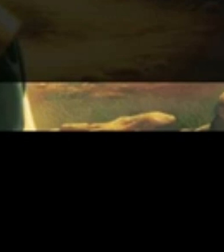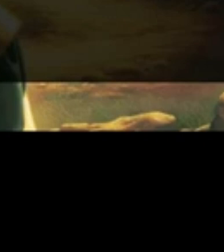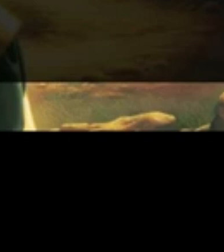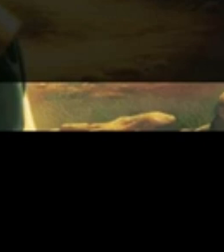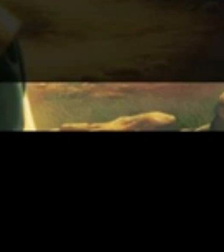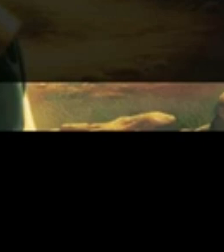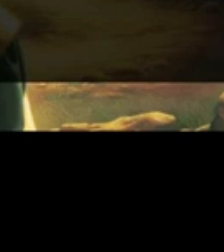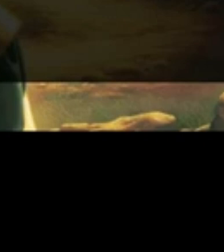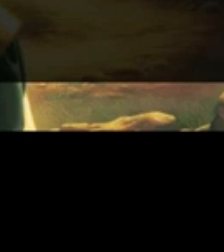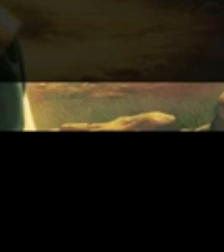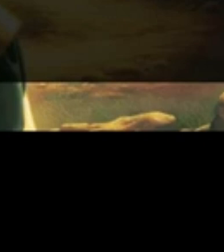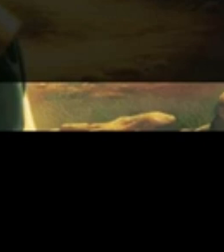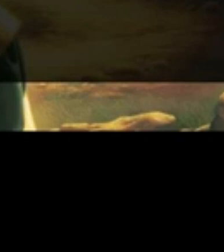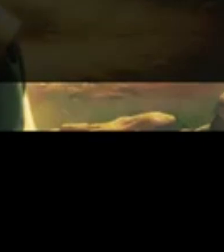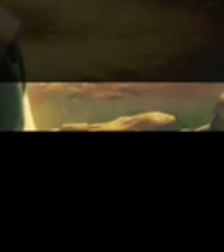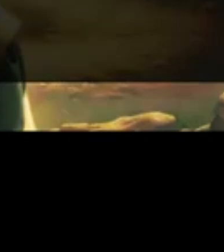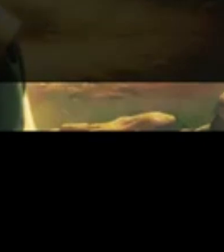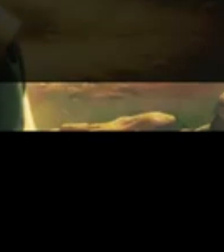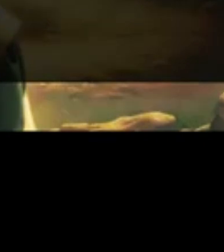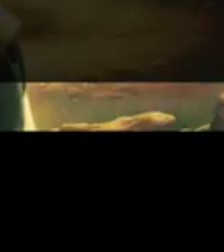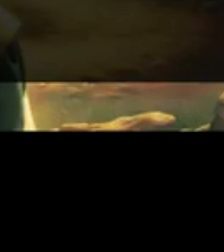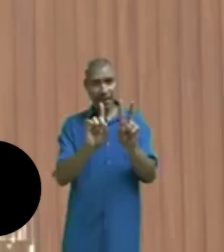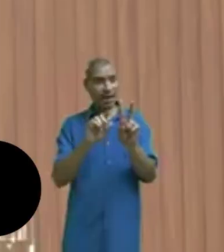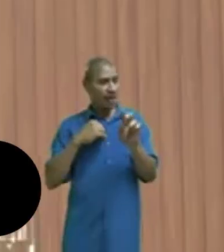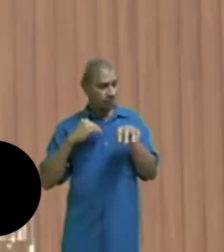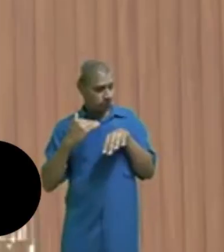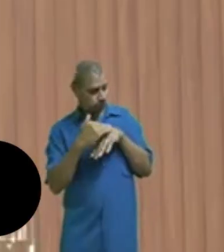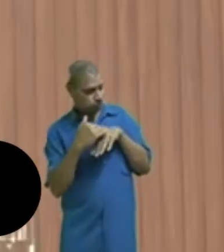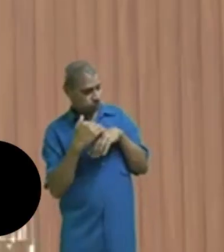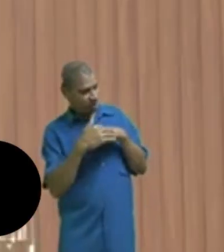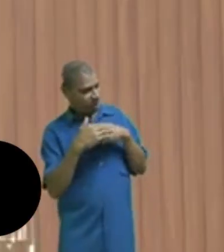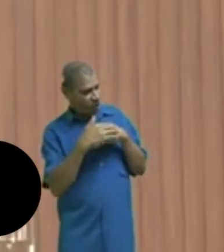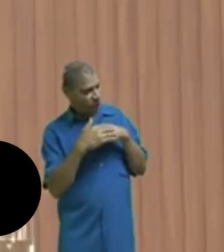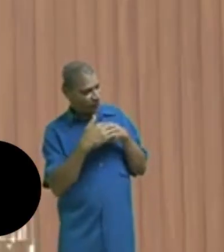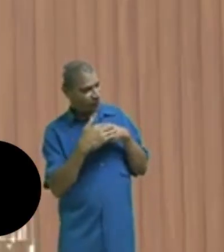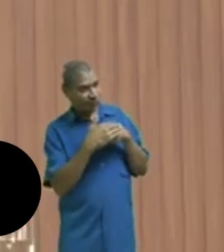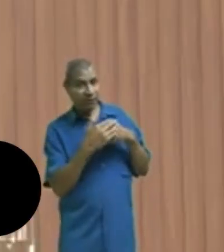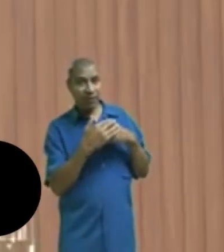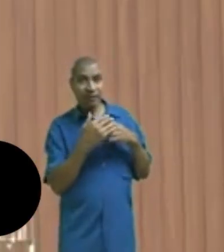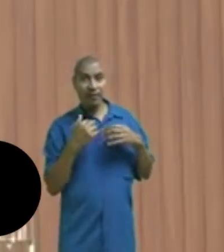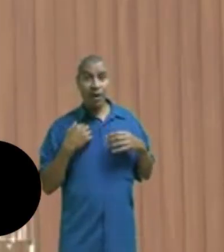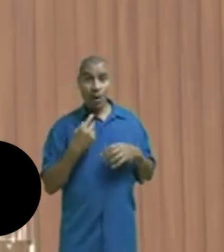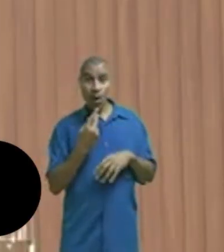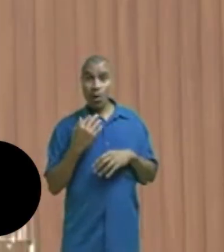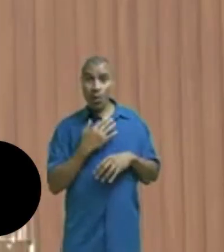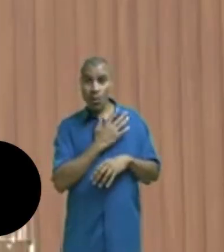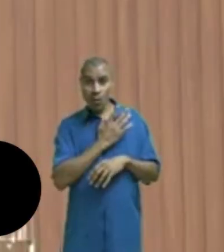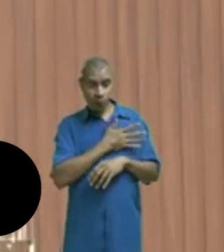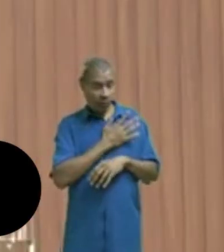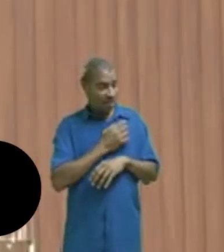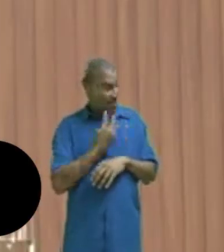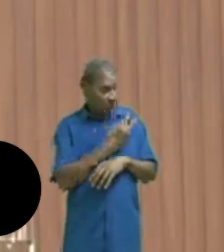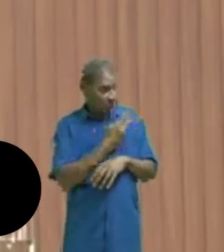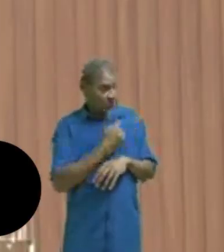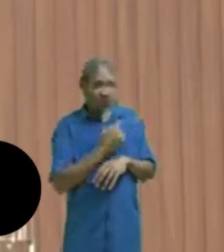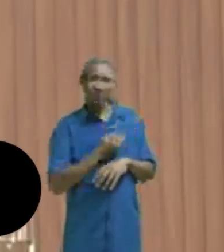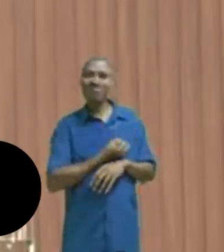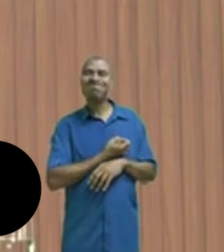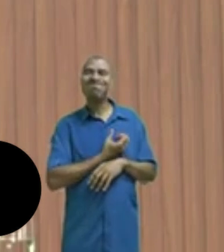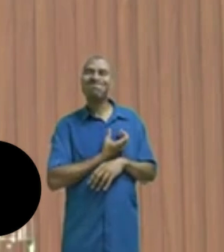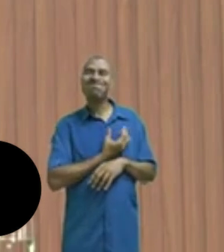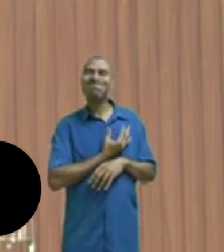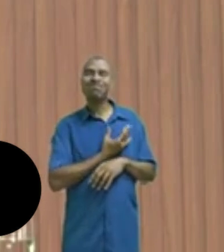do gás do fogão, a igreja te maltratou, e nós temos que reconhecer